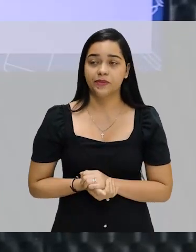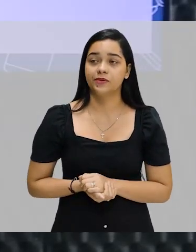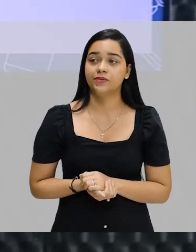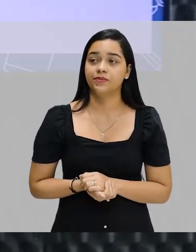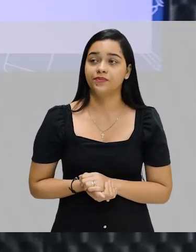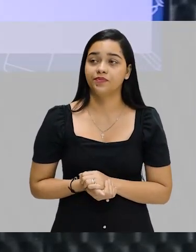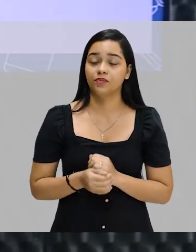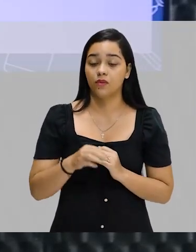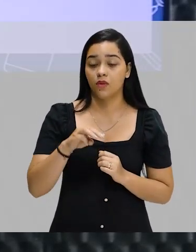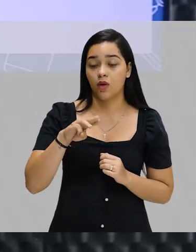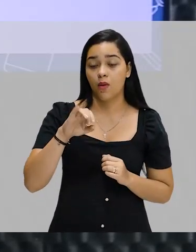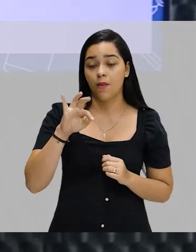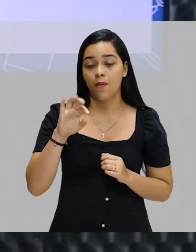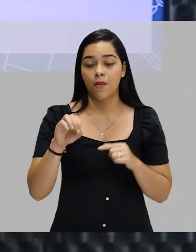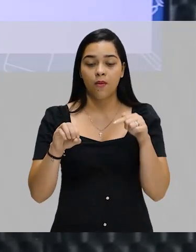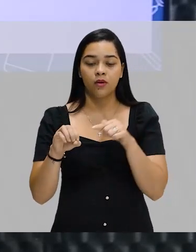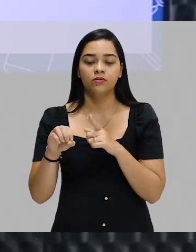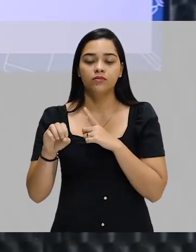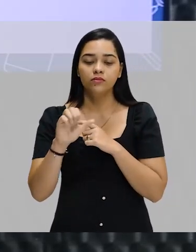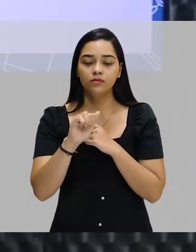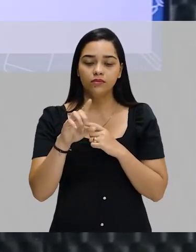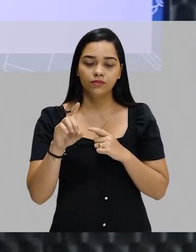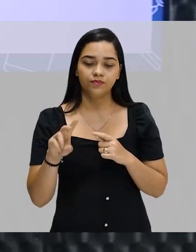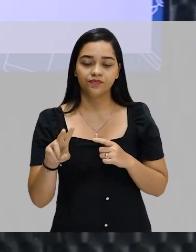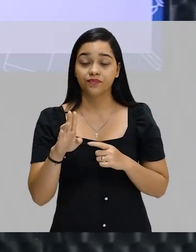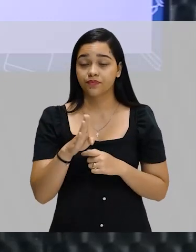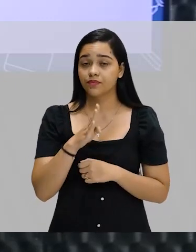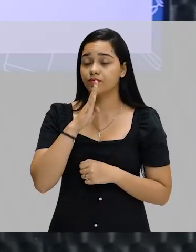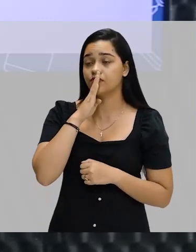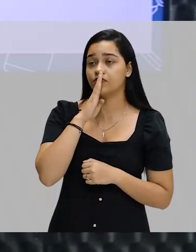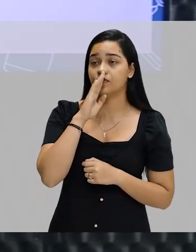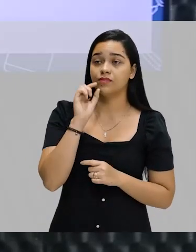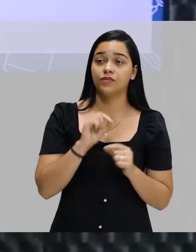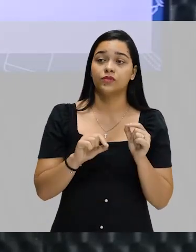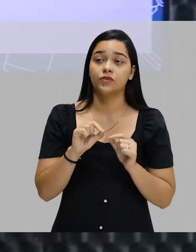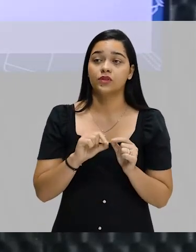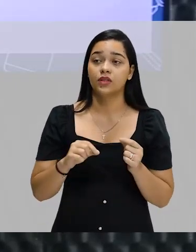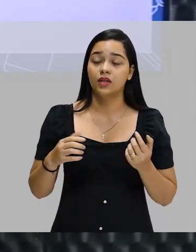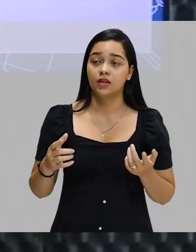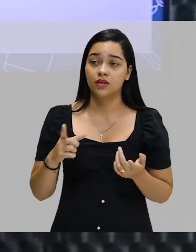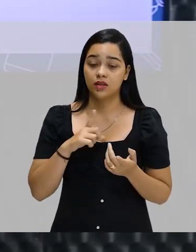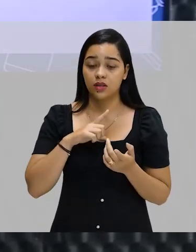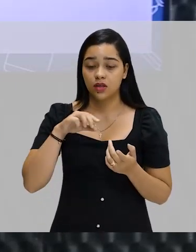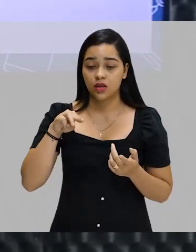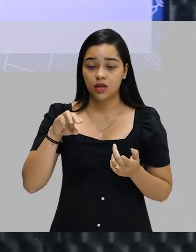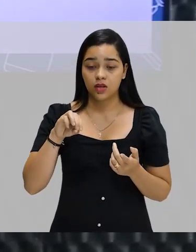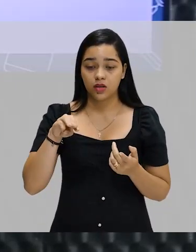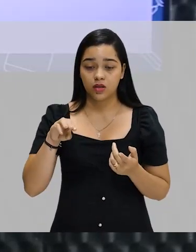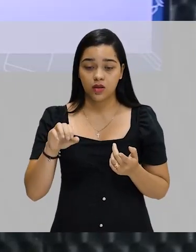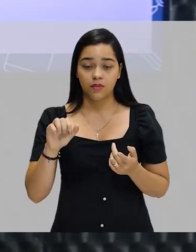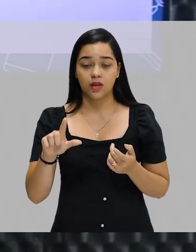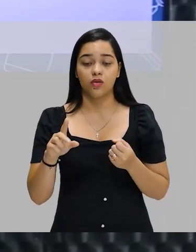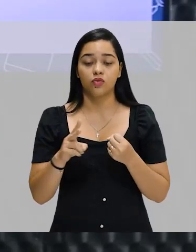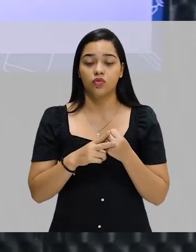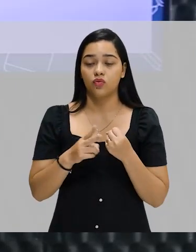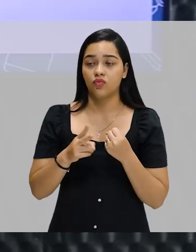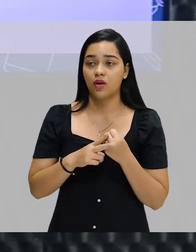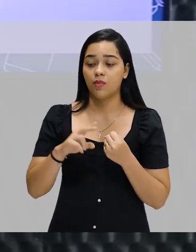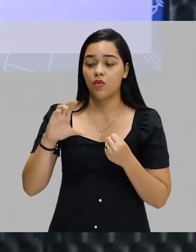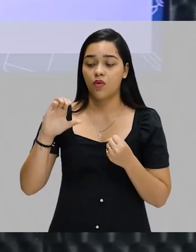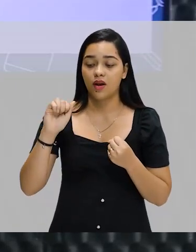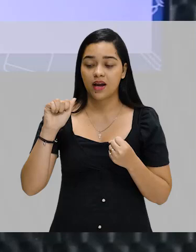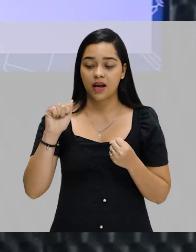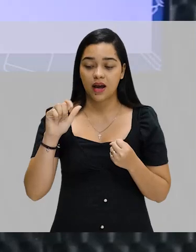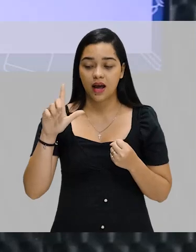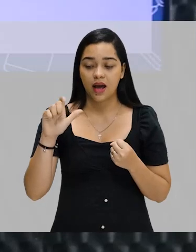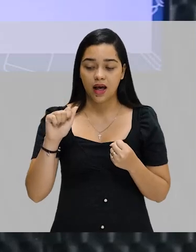ligação, muito, que é um advérbio, e calado, que é uma forma nominal do verbo calar,